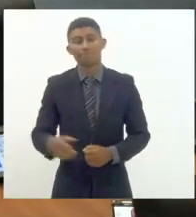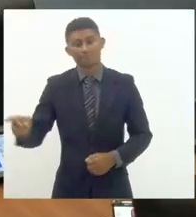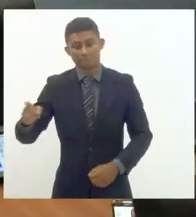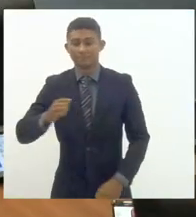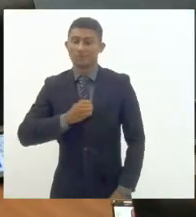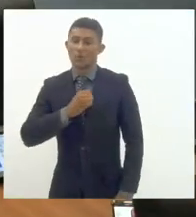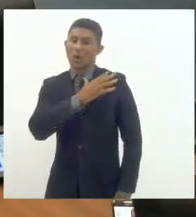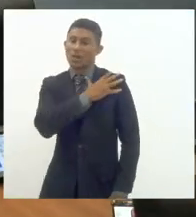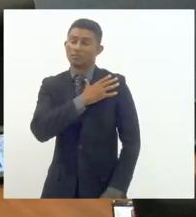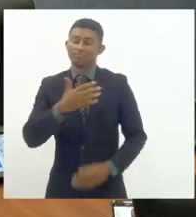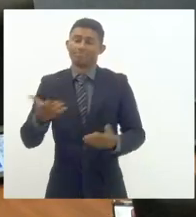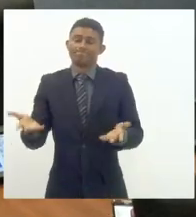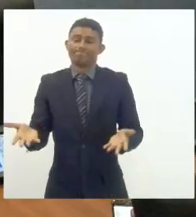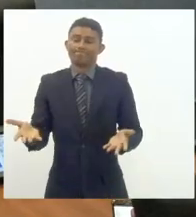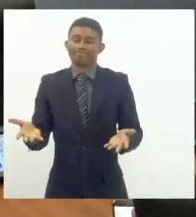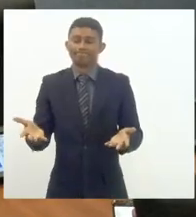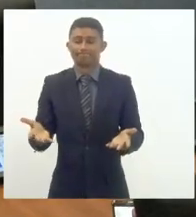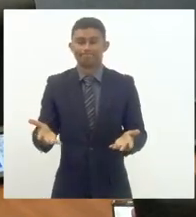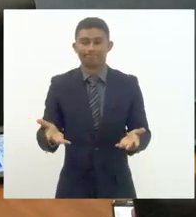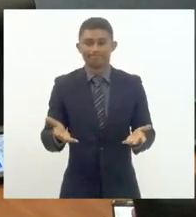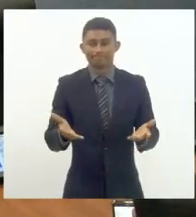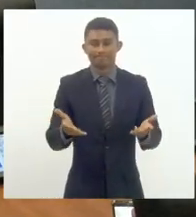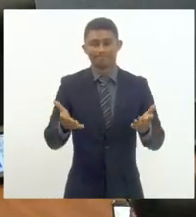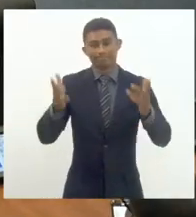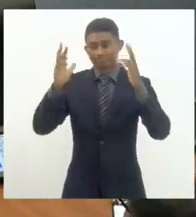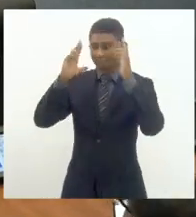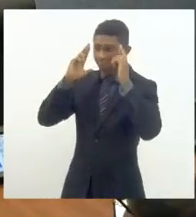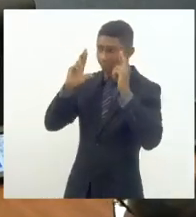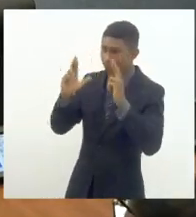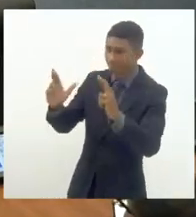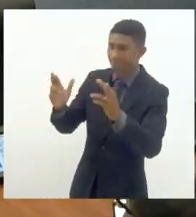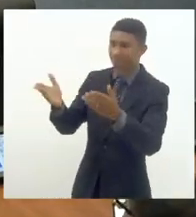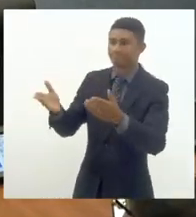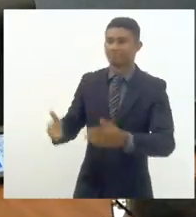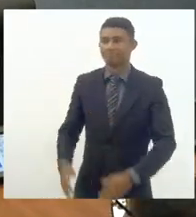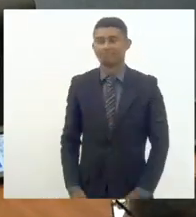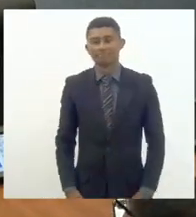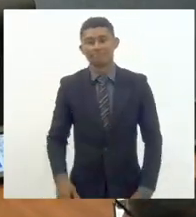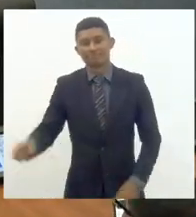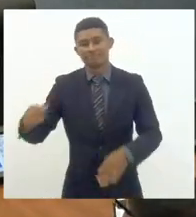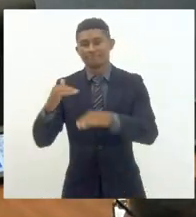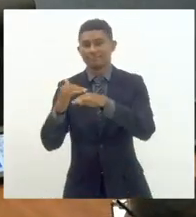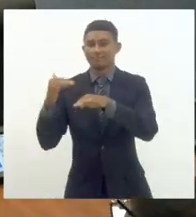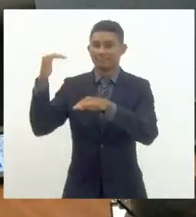coronel, né? Bigode grosso. Soldado raso tem que respeitar, coronel.